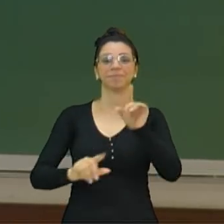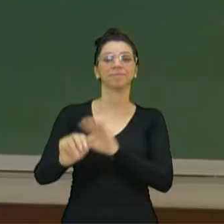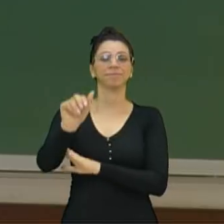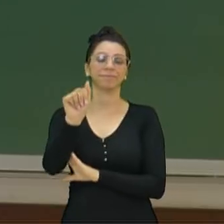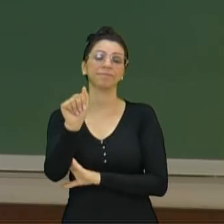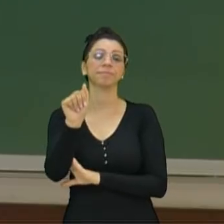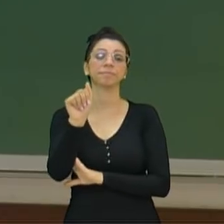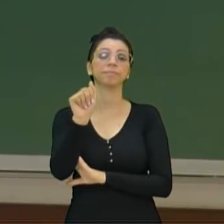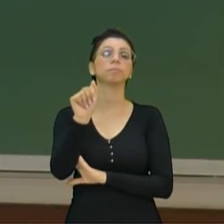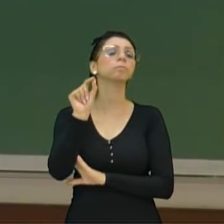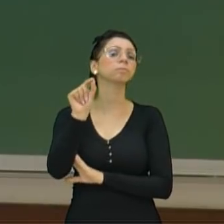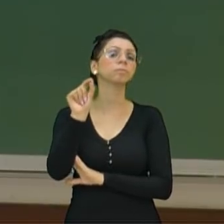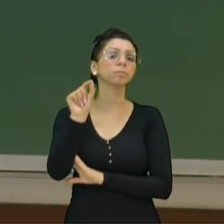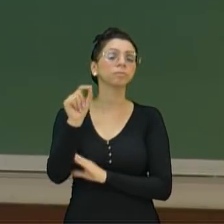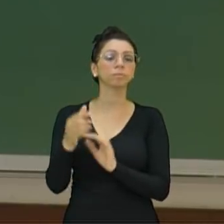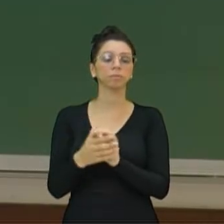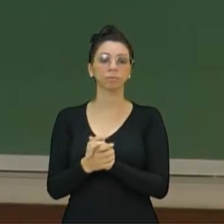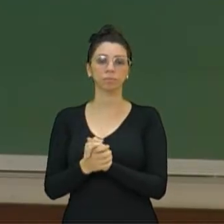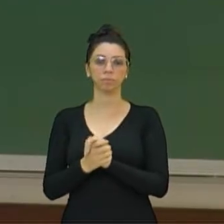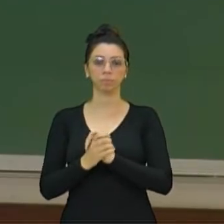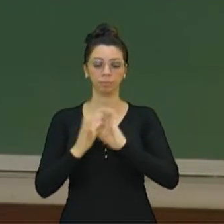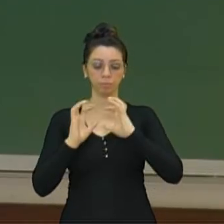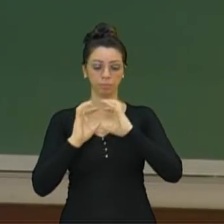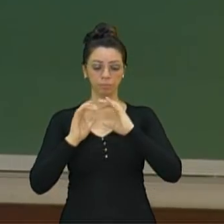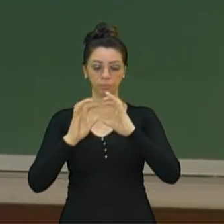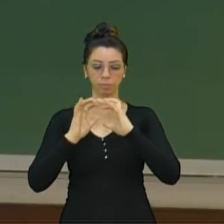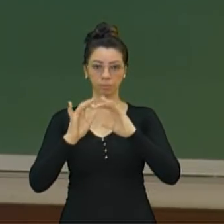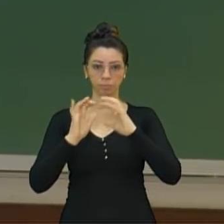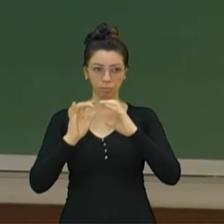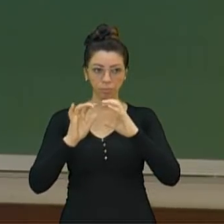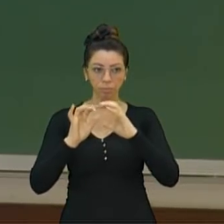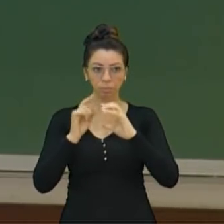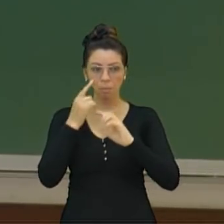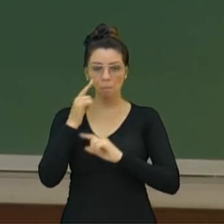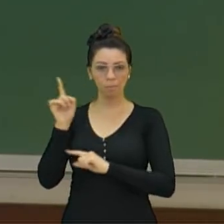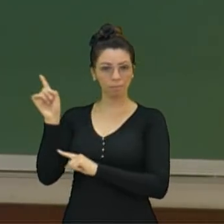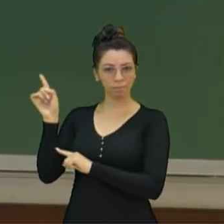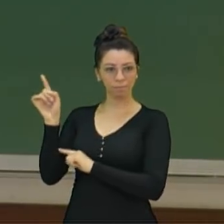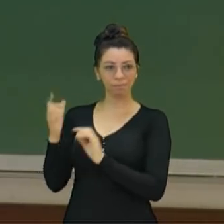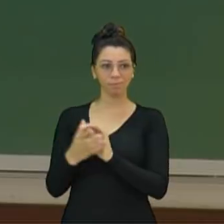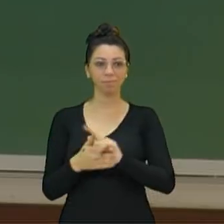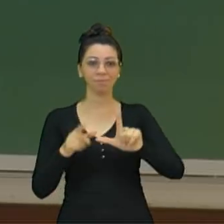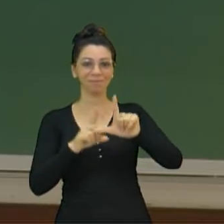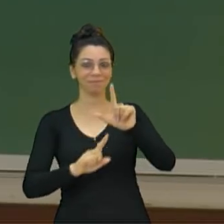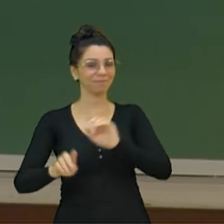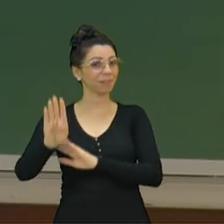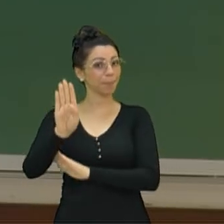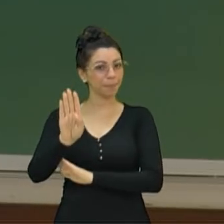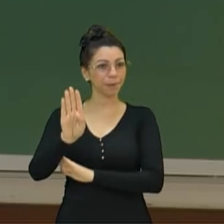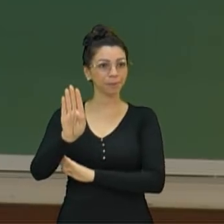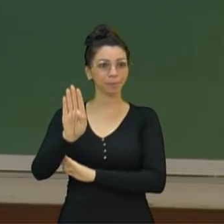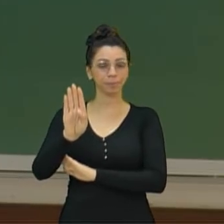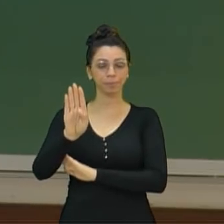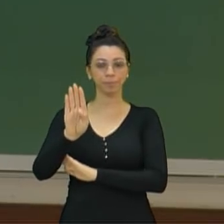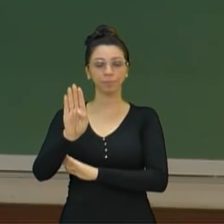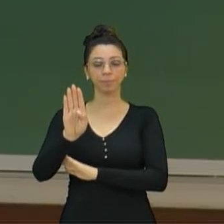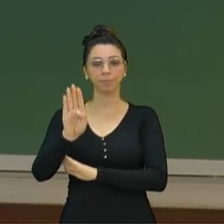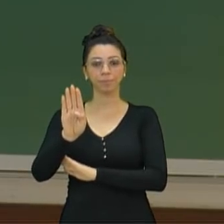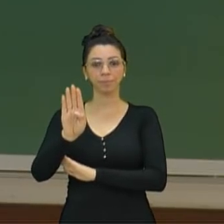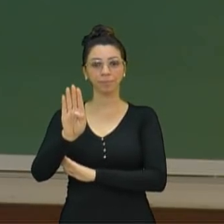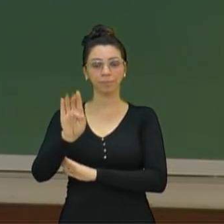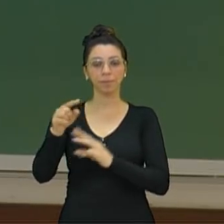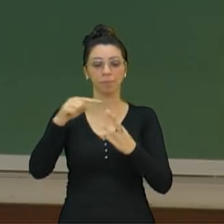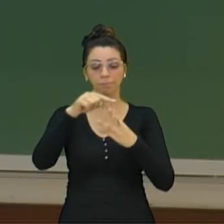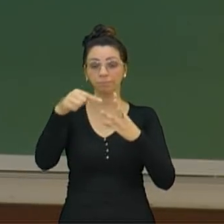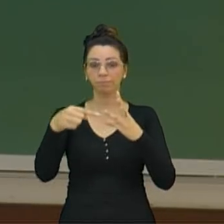faz parte do neurônio encéfalo, corpo celular e dendrito? Letra B. Corpo celular, axônio e